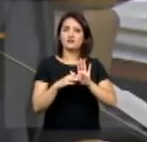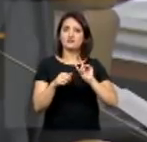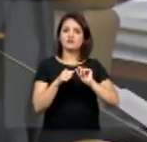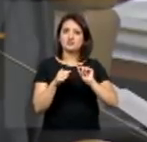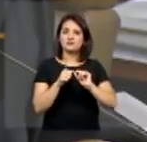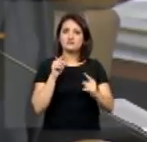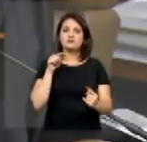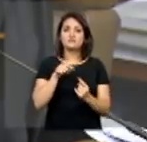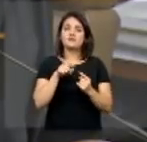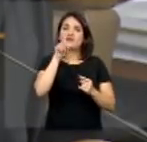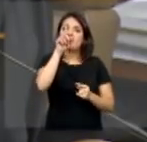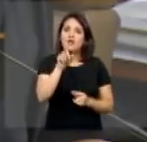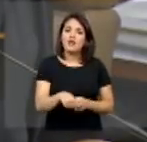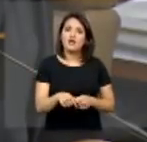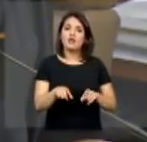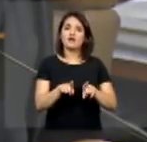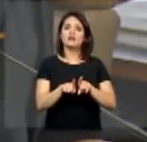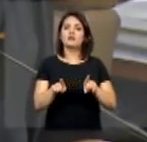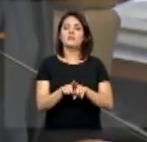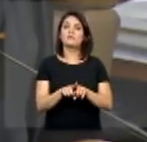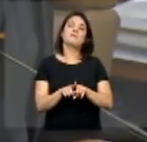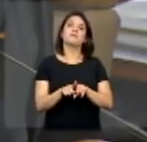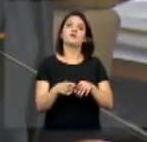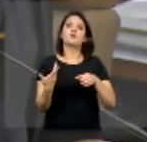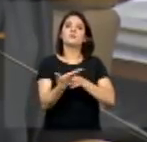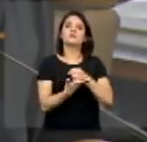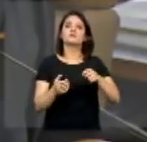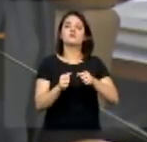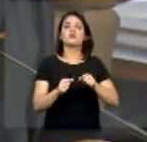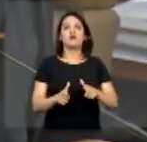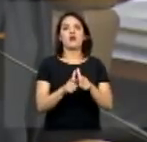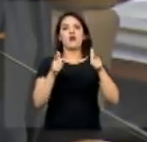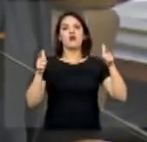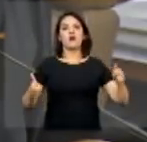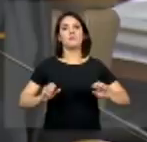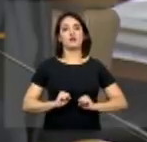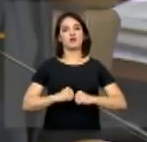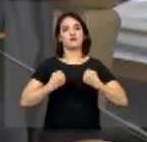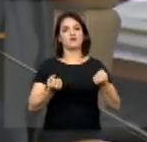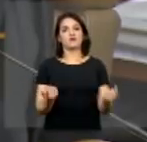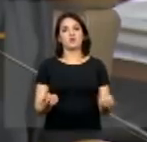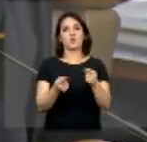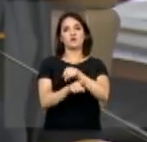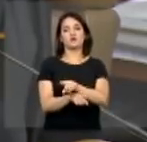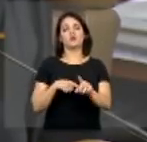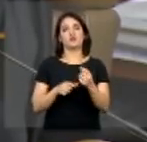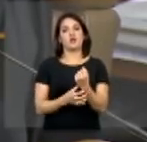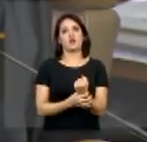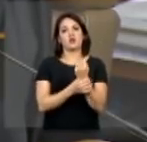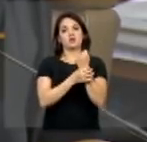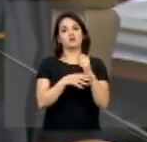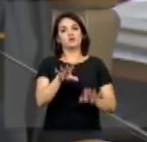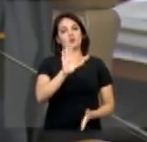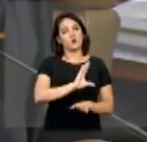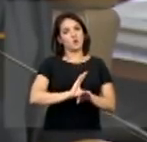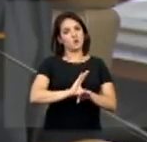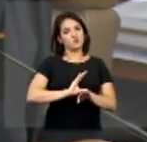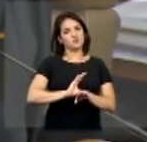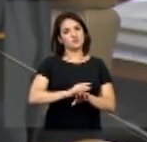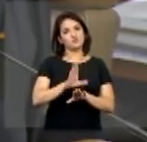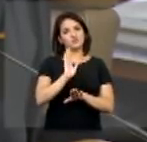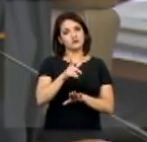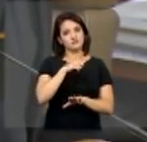implícito da ampla defesa e do contraditório garantias constitucionalmente assegurados